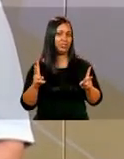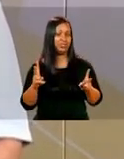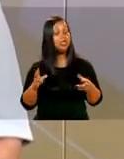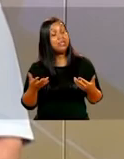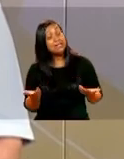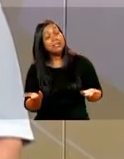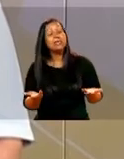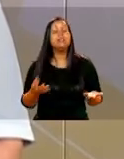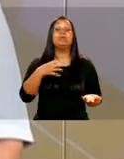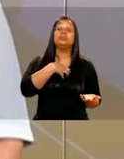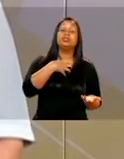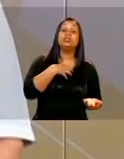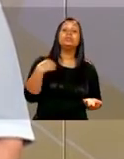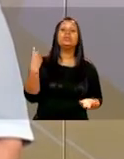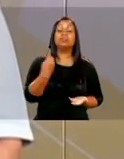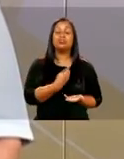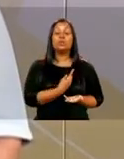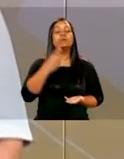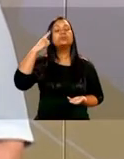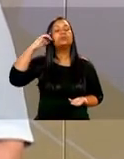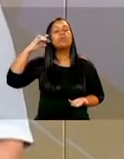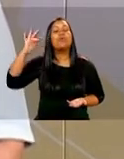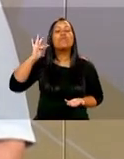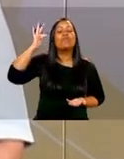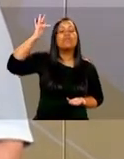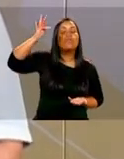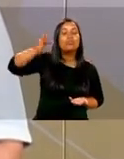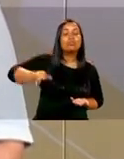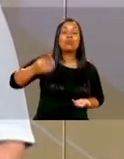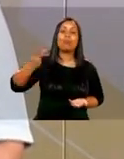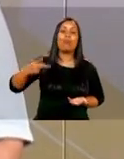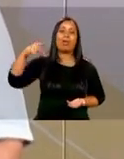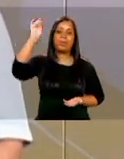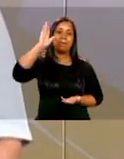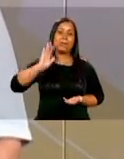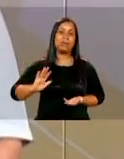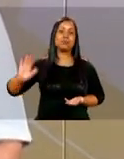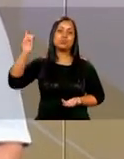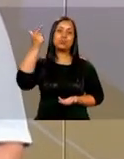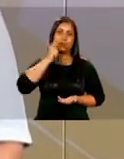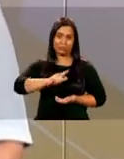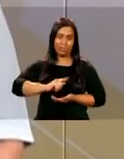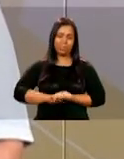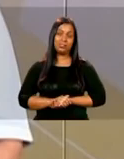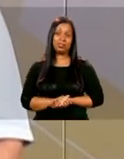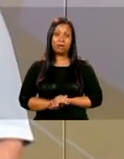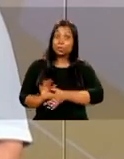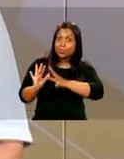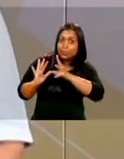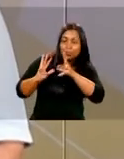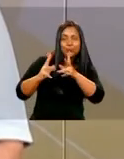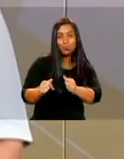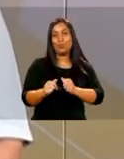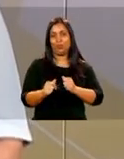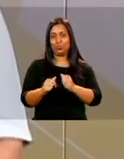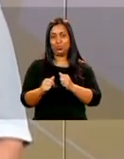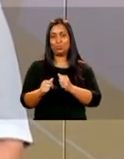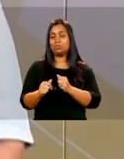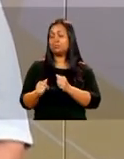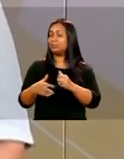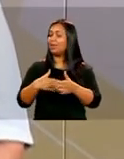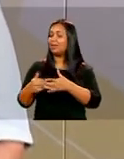né? E é um jeito que a gente sonha que um dia o nosso país, né, alcance isso, que todos,